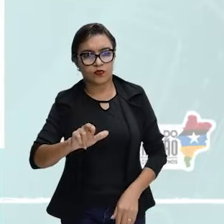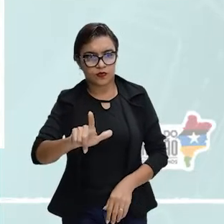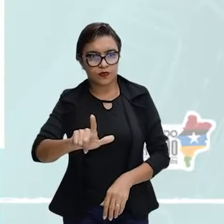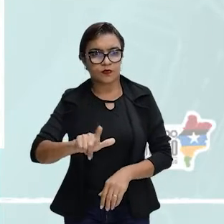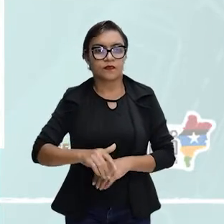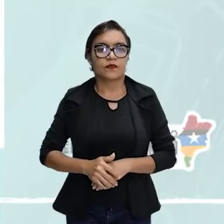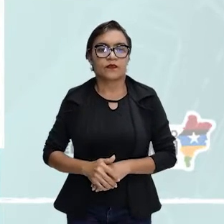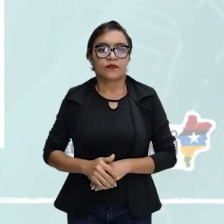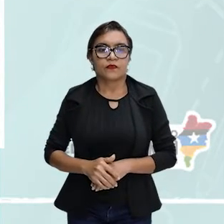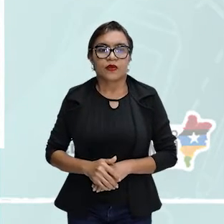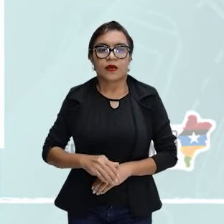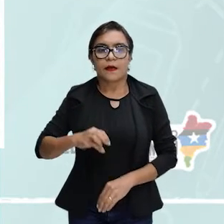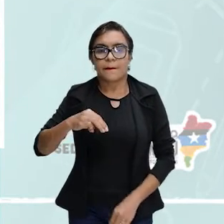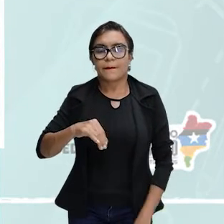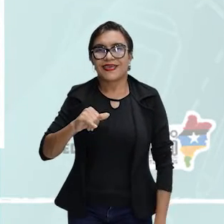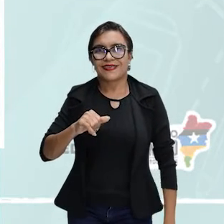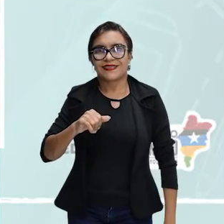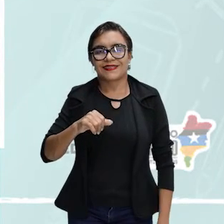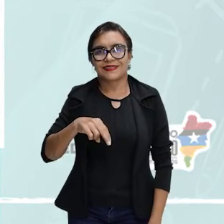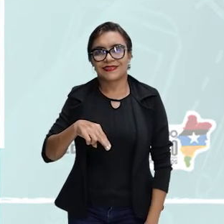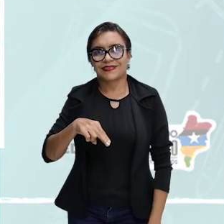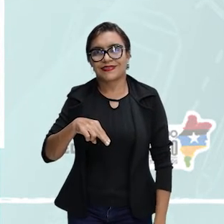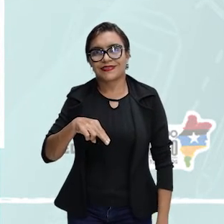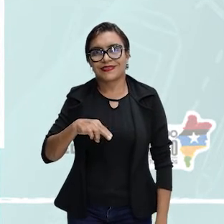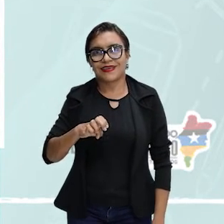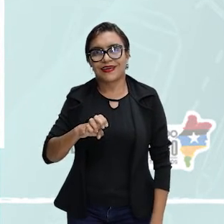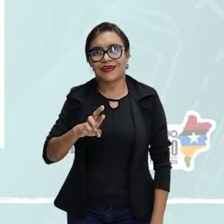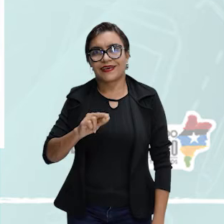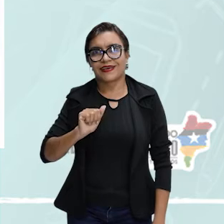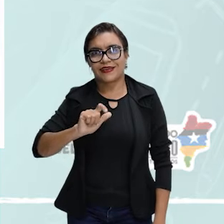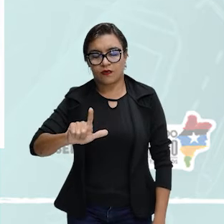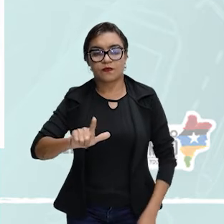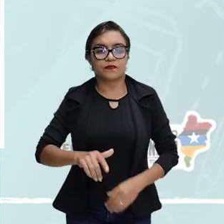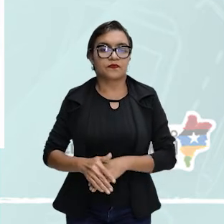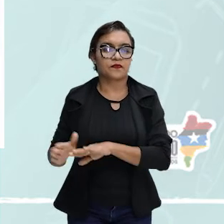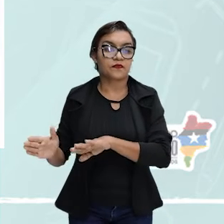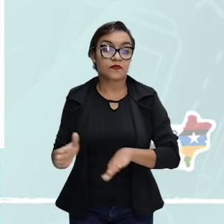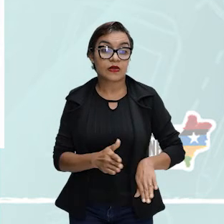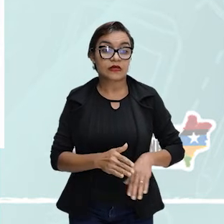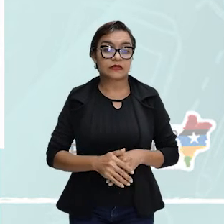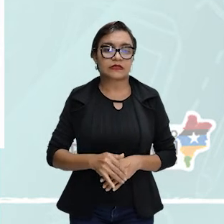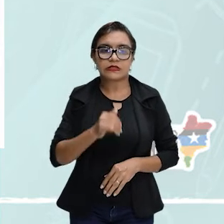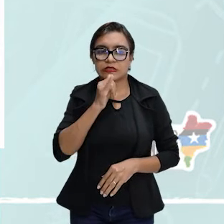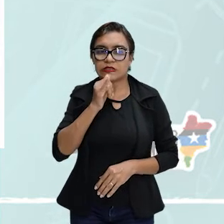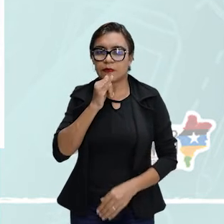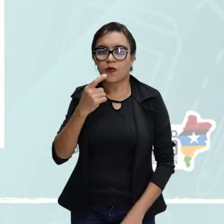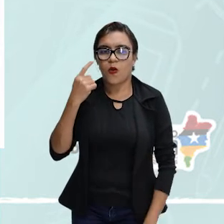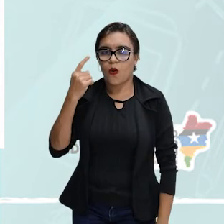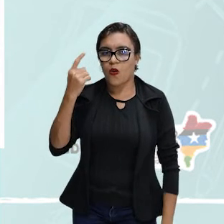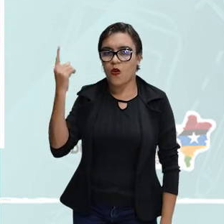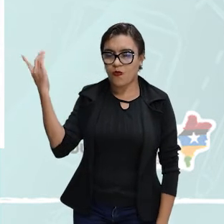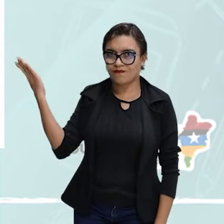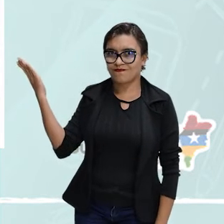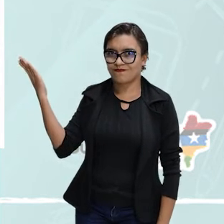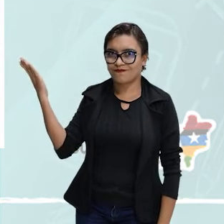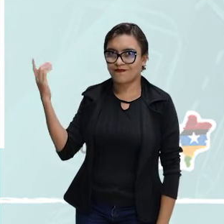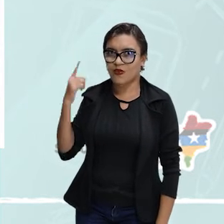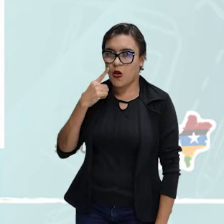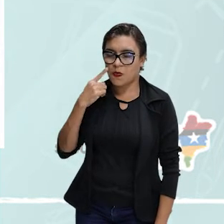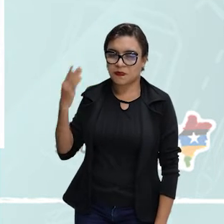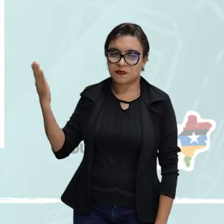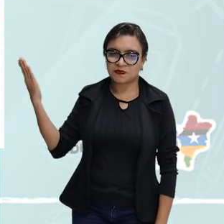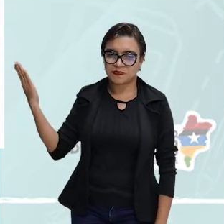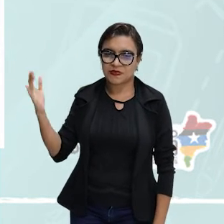Extrativismo vegetal. A imagem está mostrando, né, gente? É a extração de recursos aí da própria natureza, né? Por exemplo, colheita de frutos,